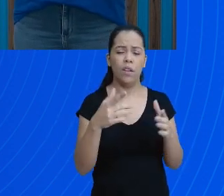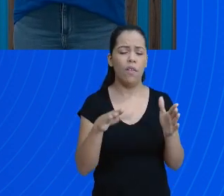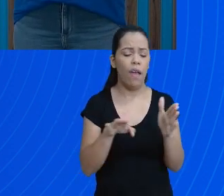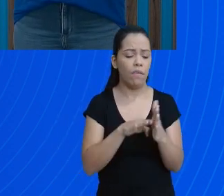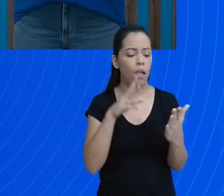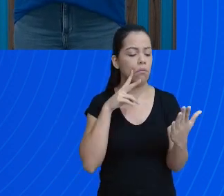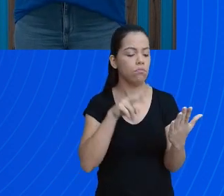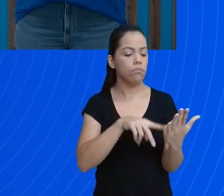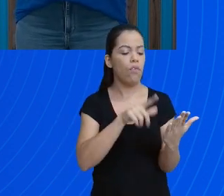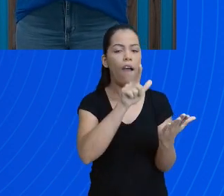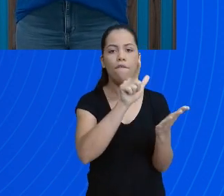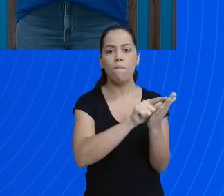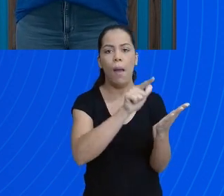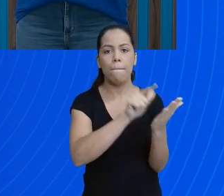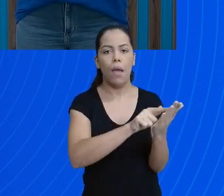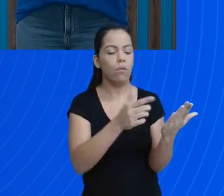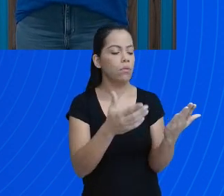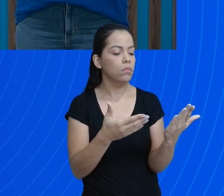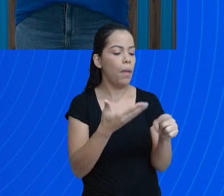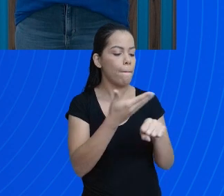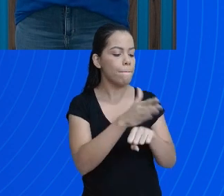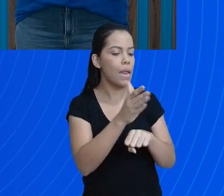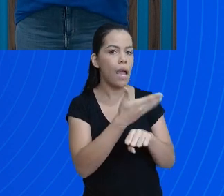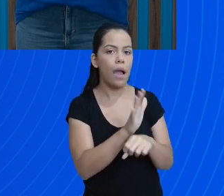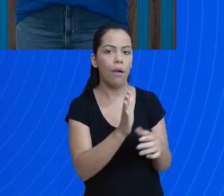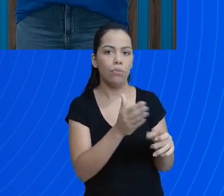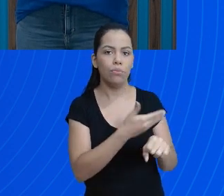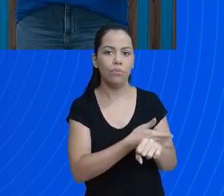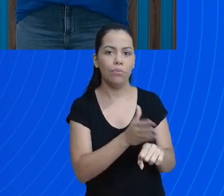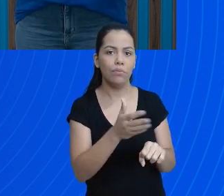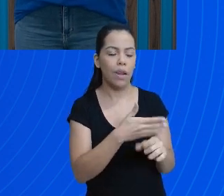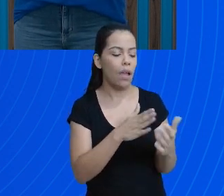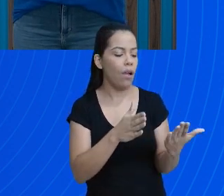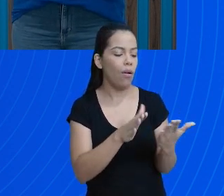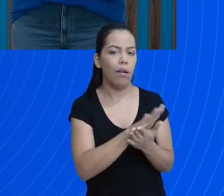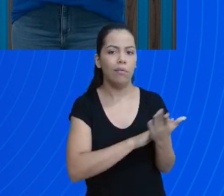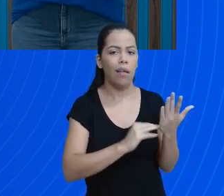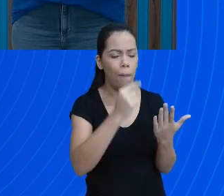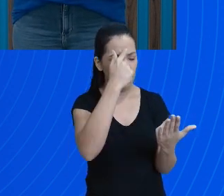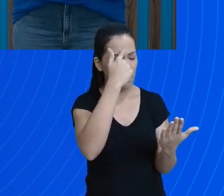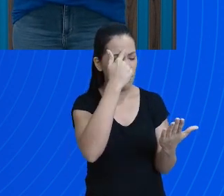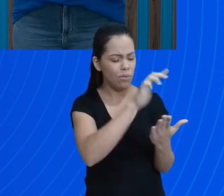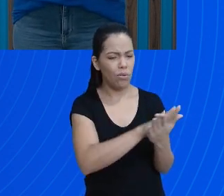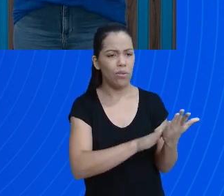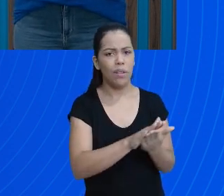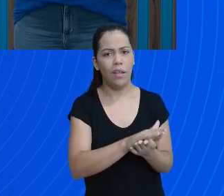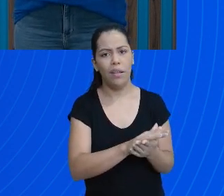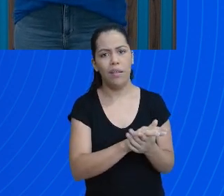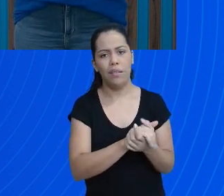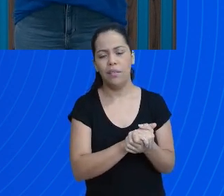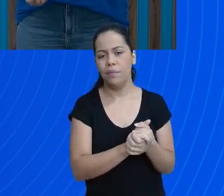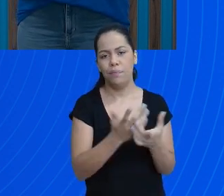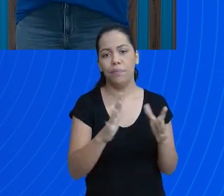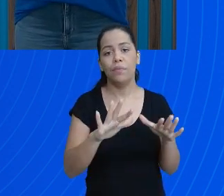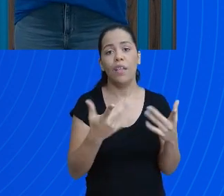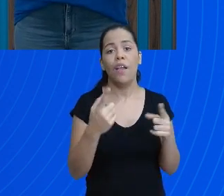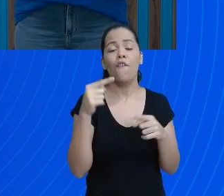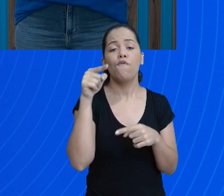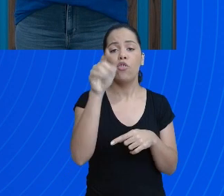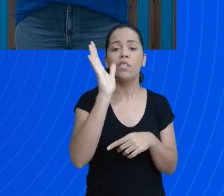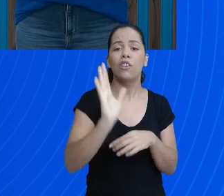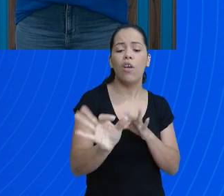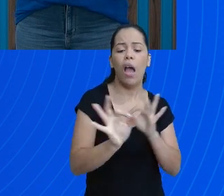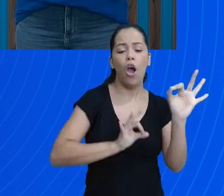branco sem nada. Você já pensou um pouco no seu texto antes. Você já organizou os argumentos, você já